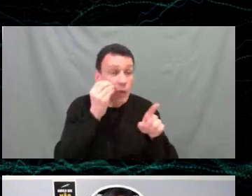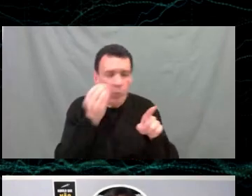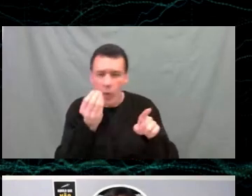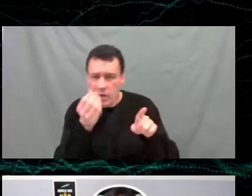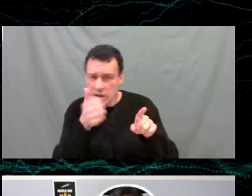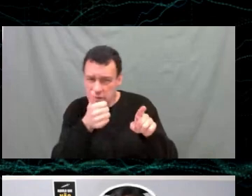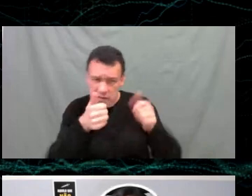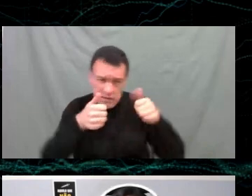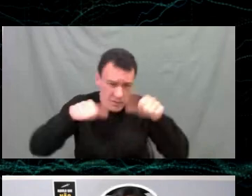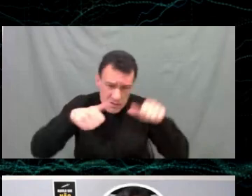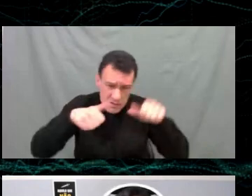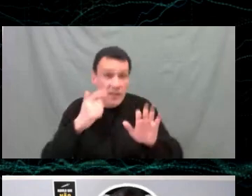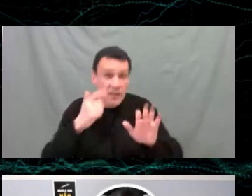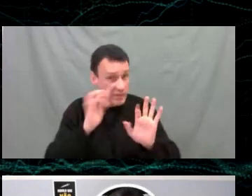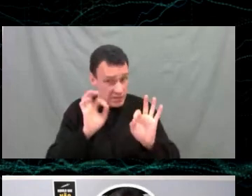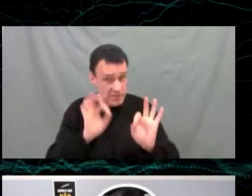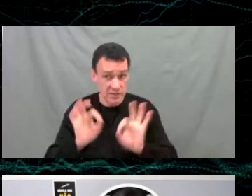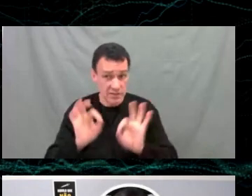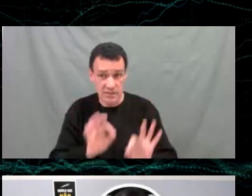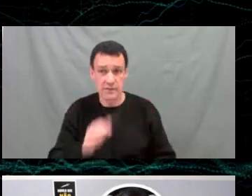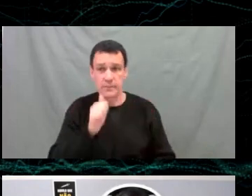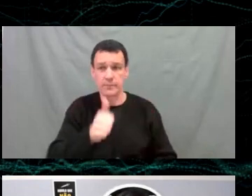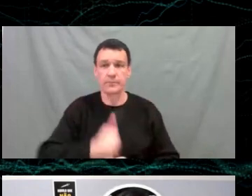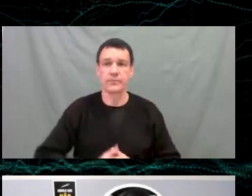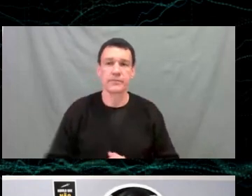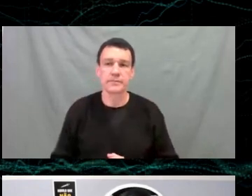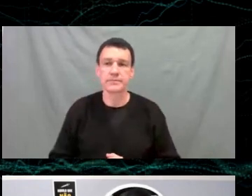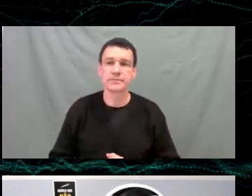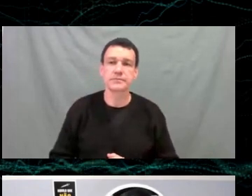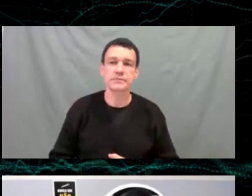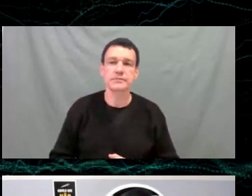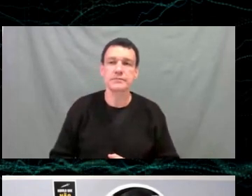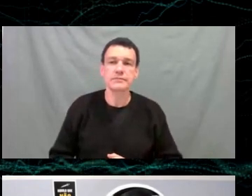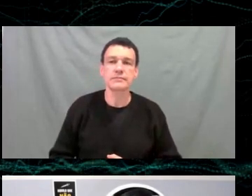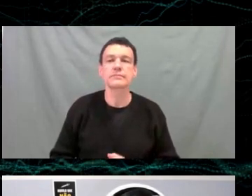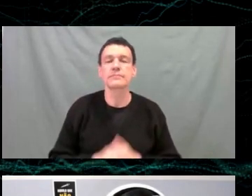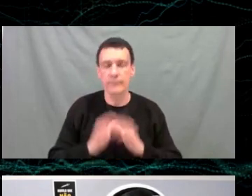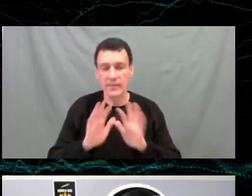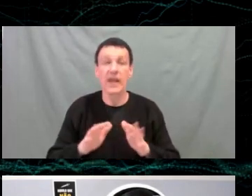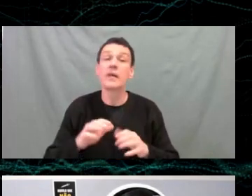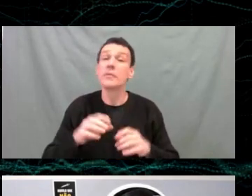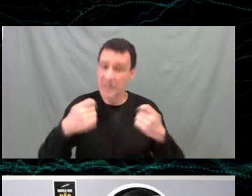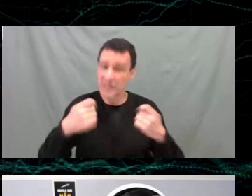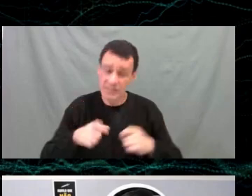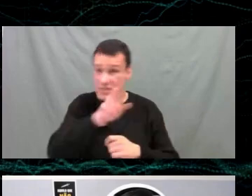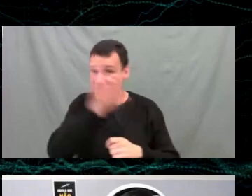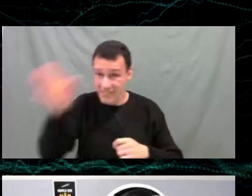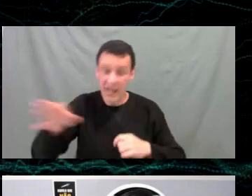ele vai precisar que você vá no front-end, por exemplo, aqui, na parte de configuração.